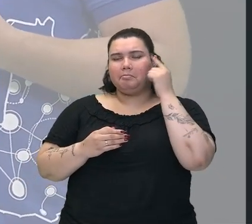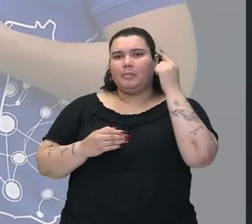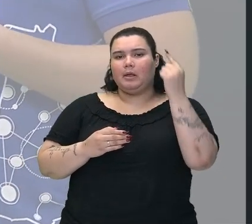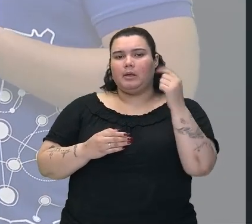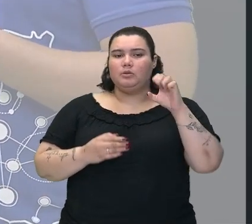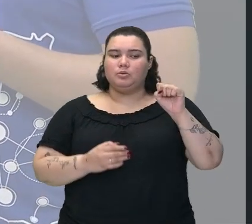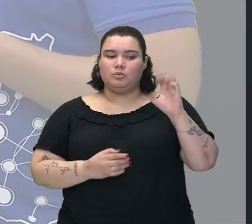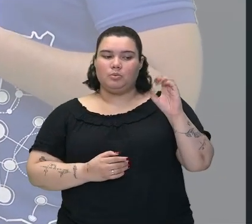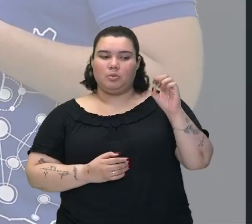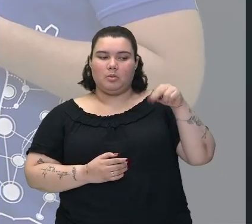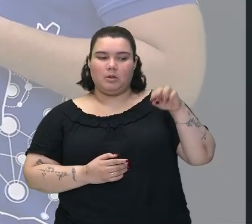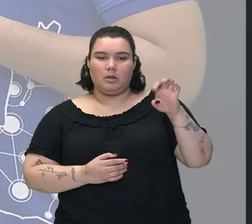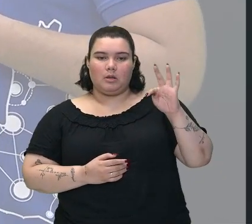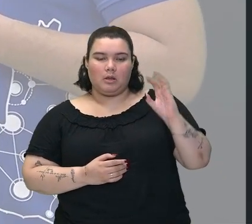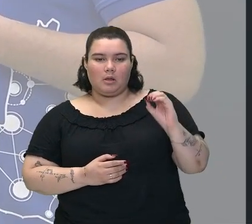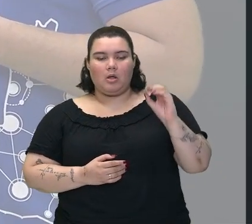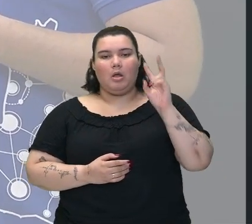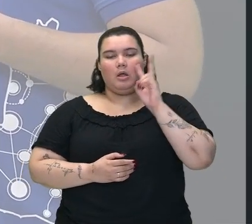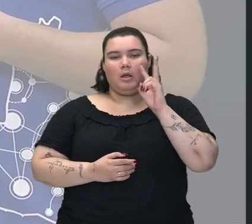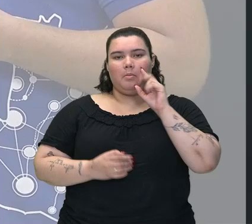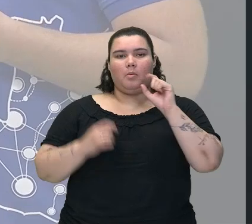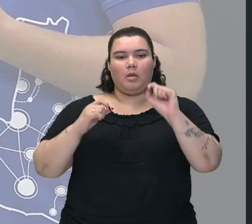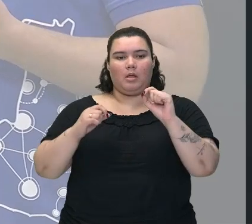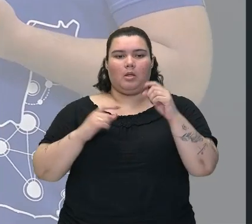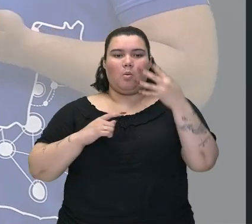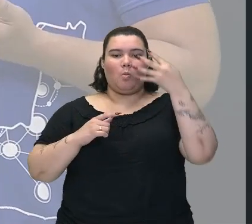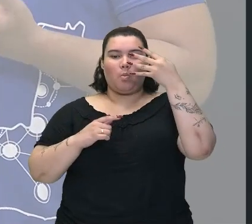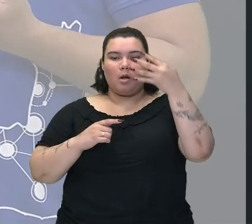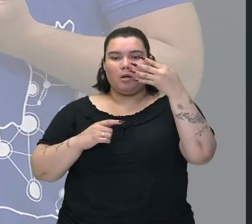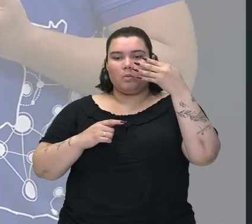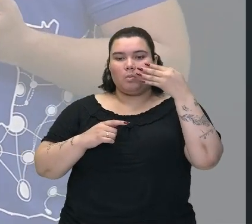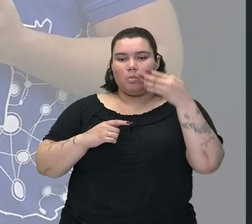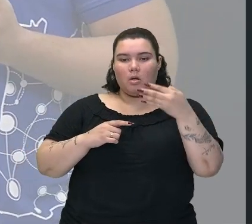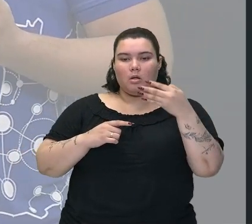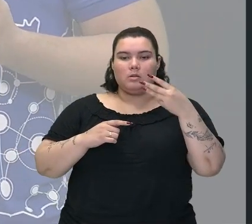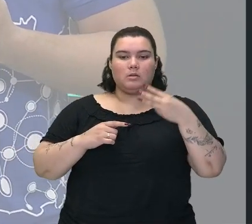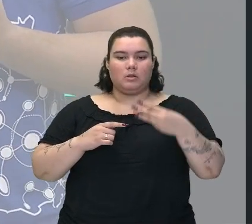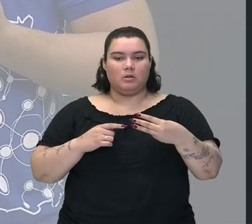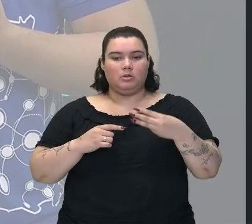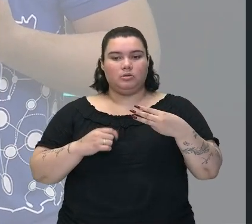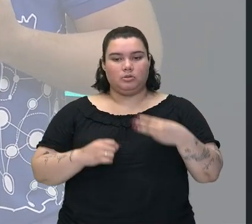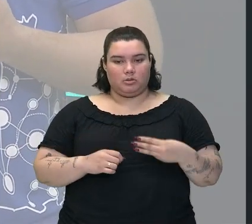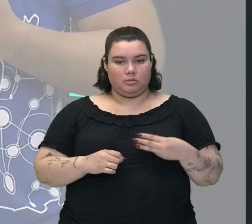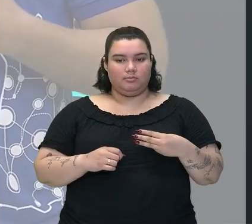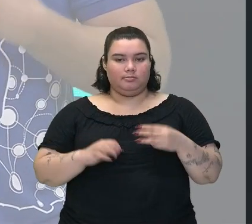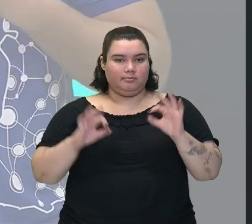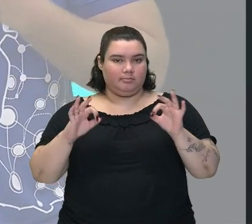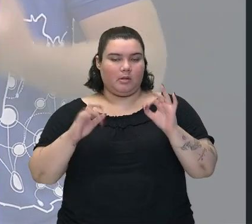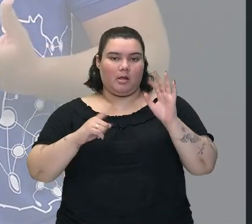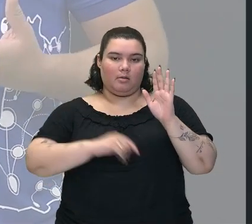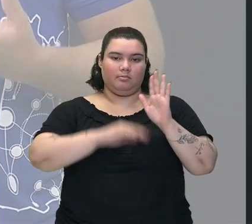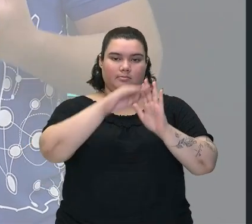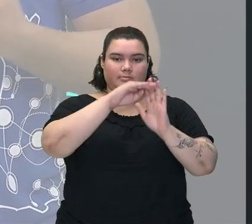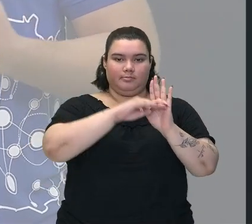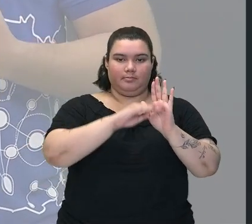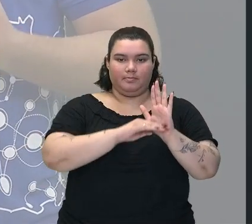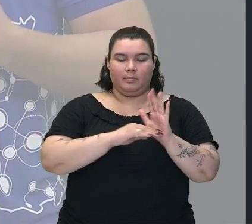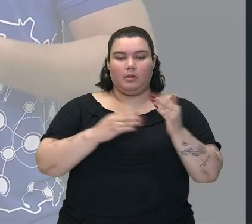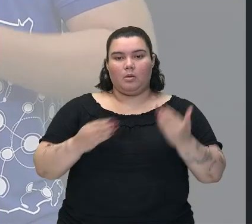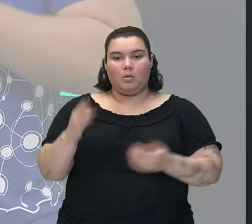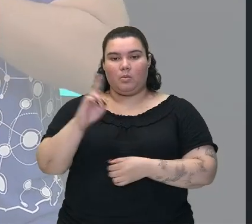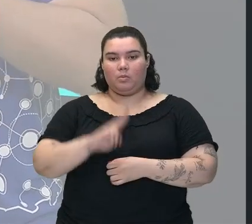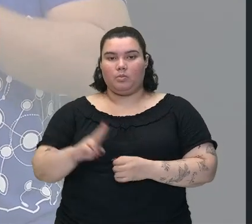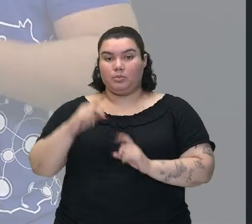soneto, você vai construir um soneto desta maneira. Então, ele segue um padrão Ok? Então, ao utilizar essas